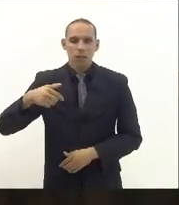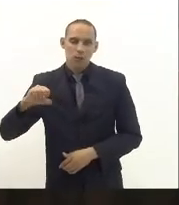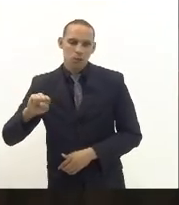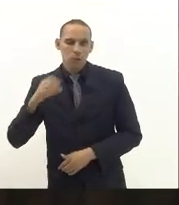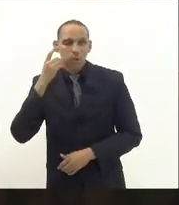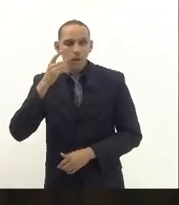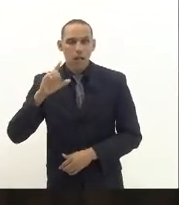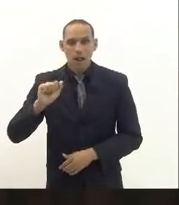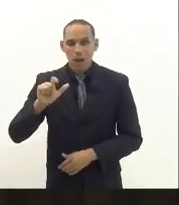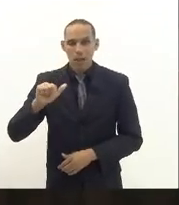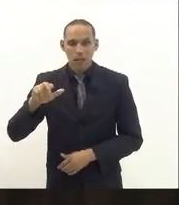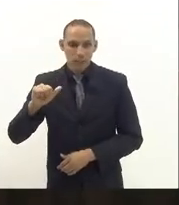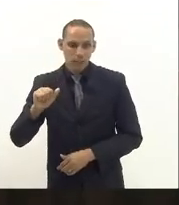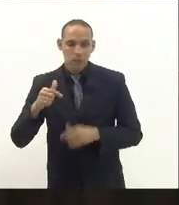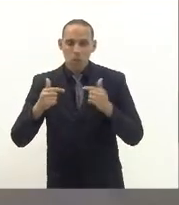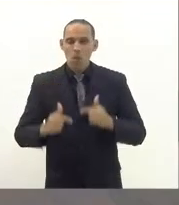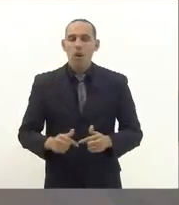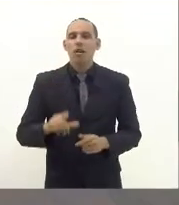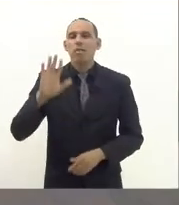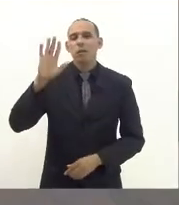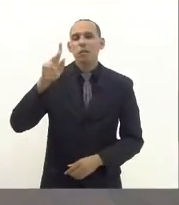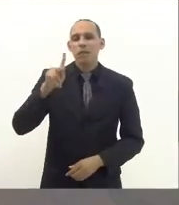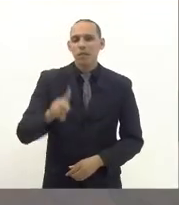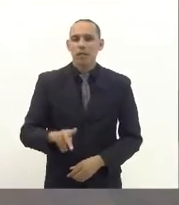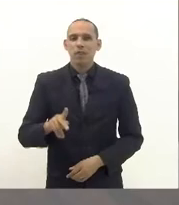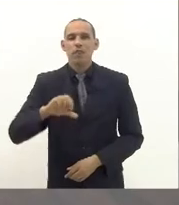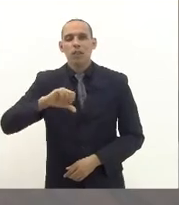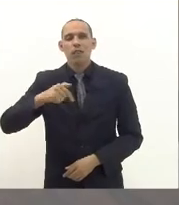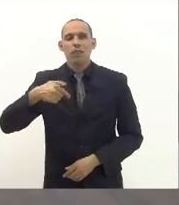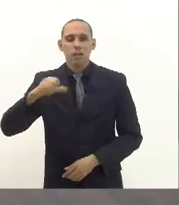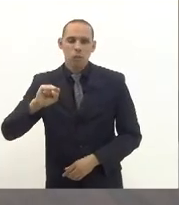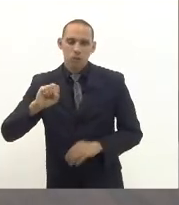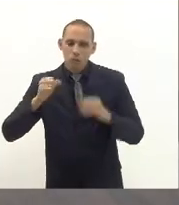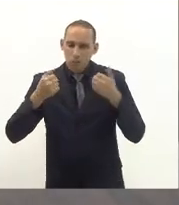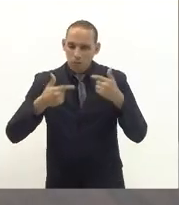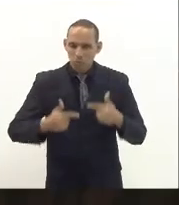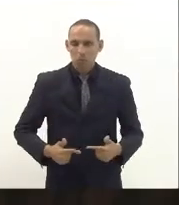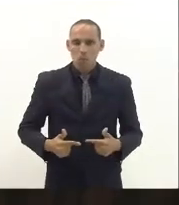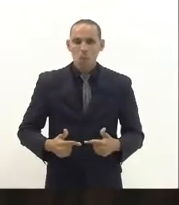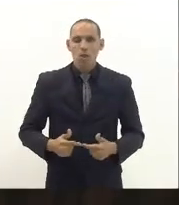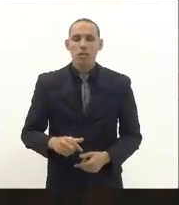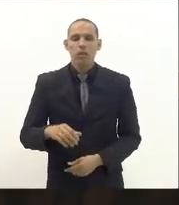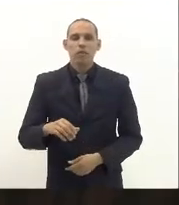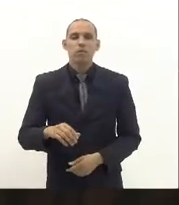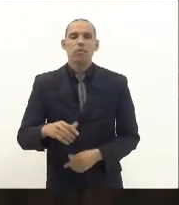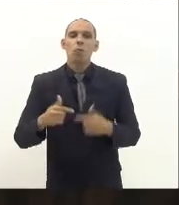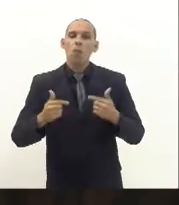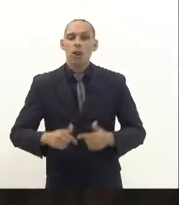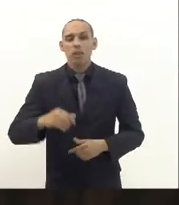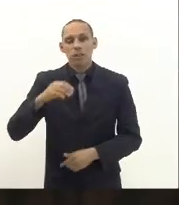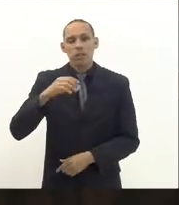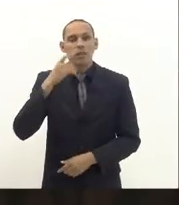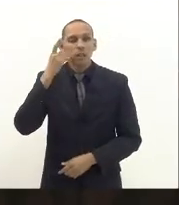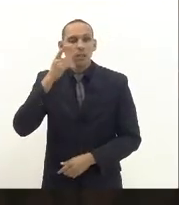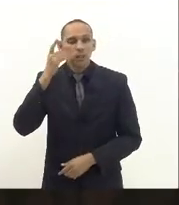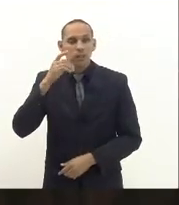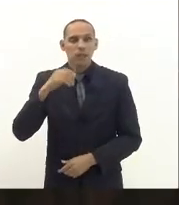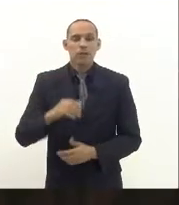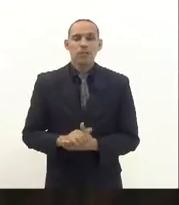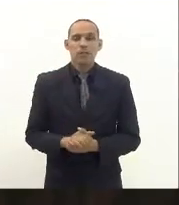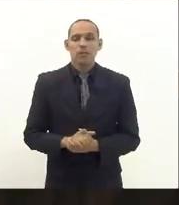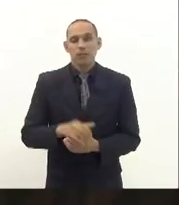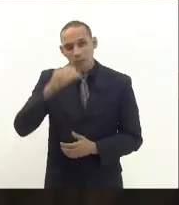da deputada Alana passo extensão 978 fazendo a gentileza 978 abstenção deputada